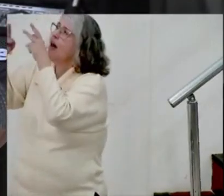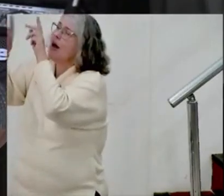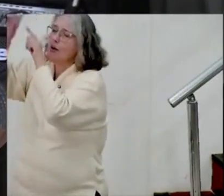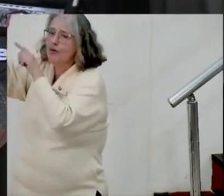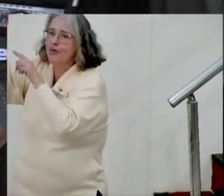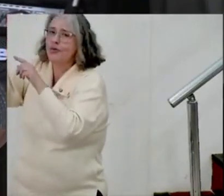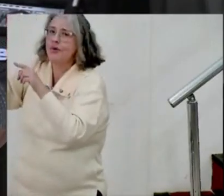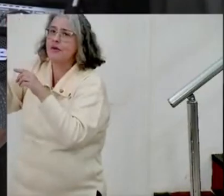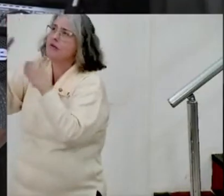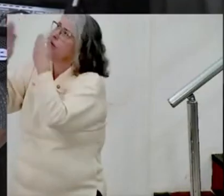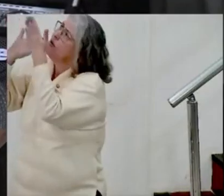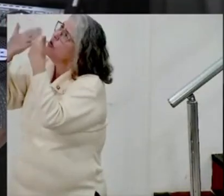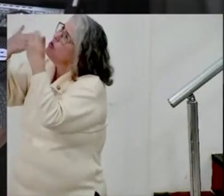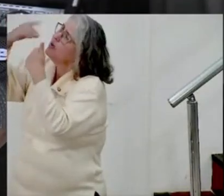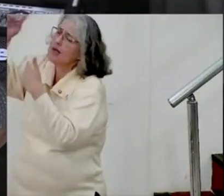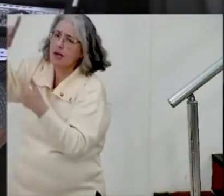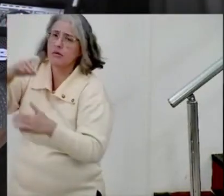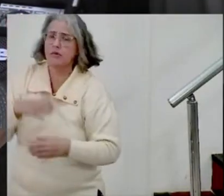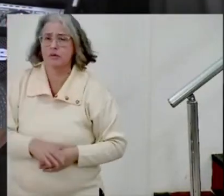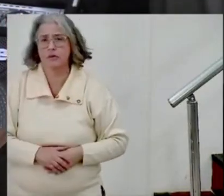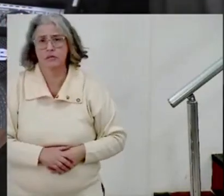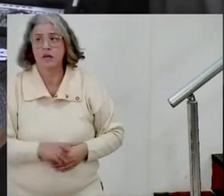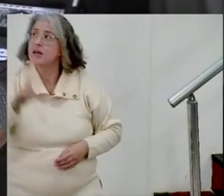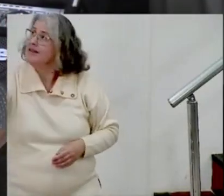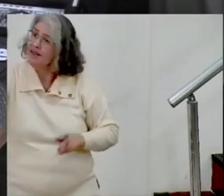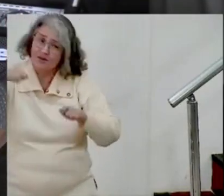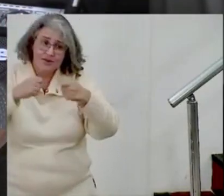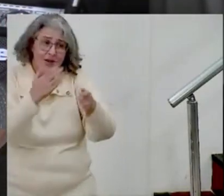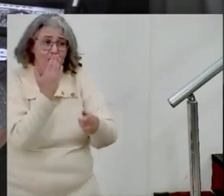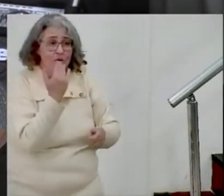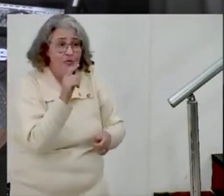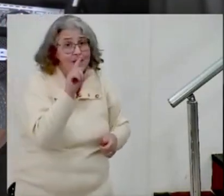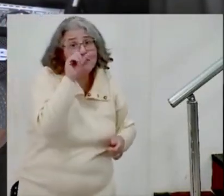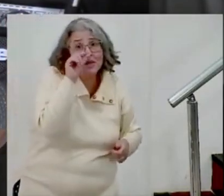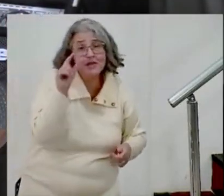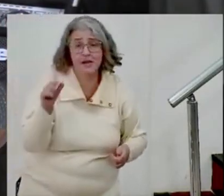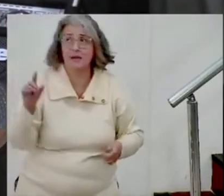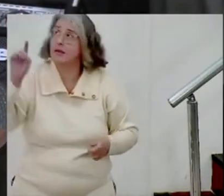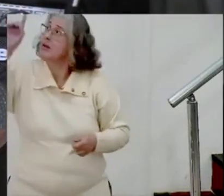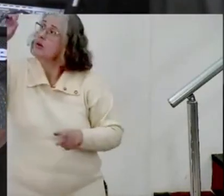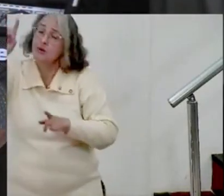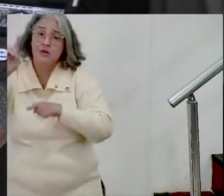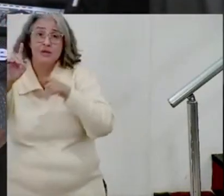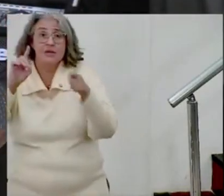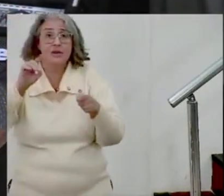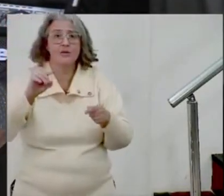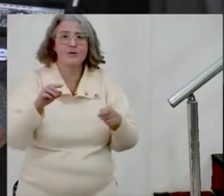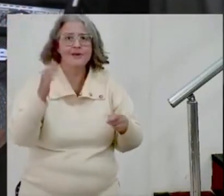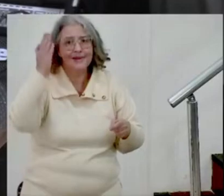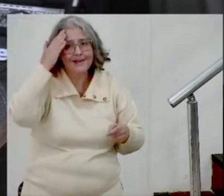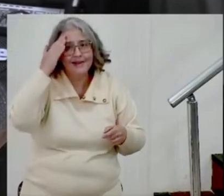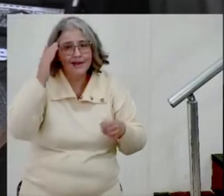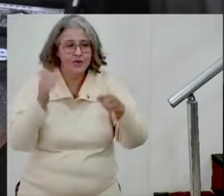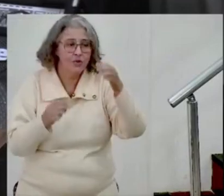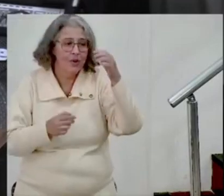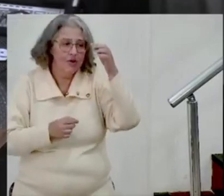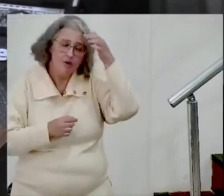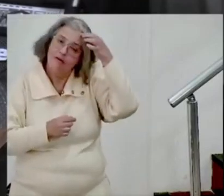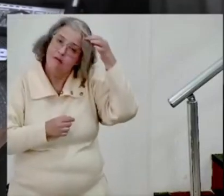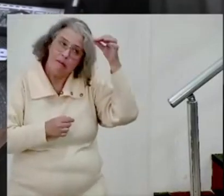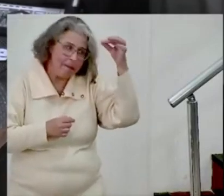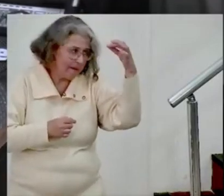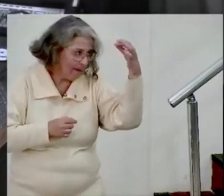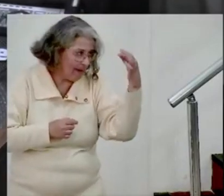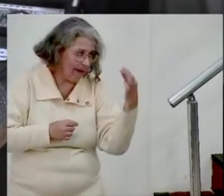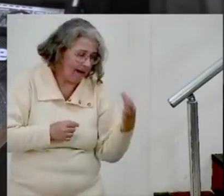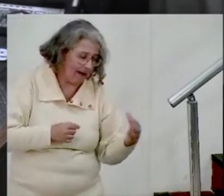nós vamos vestir. Ele alimenta os passarinhos e está preocupado com aquilo que nós vamos comer. Os nossos problemas são problemas de Deus, porque Deus habita em